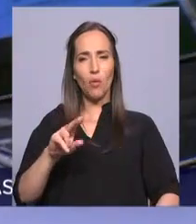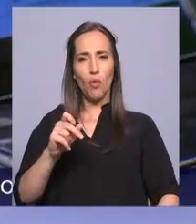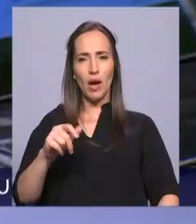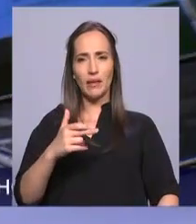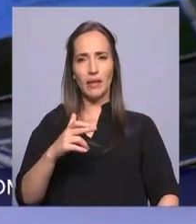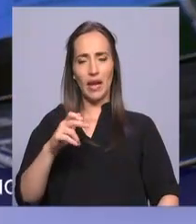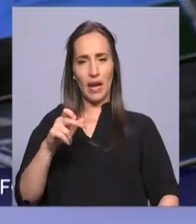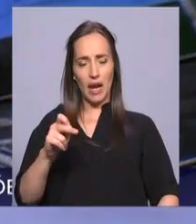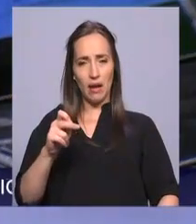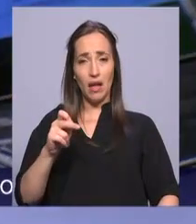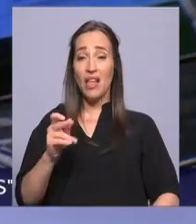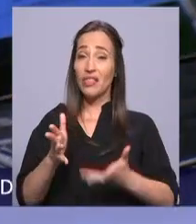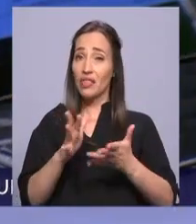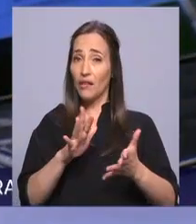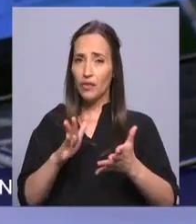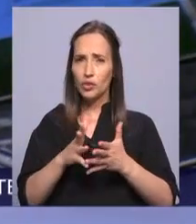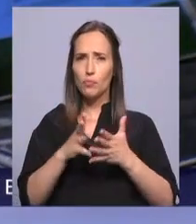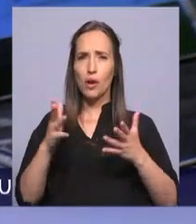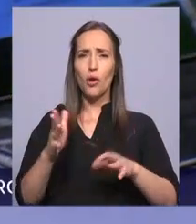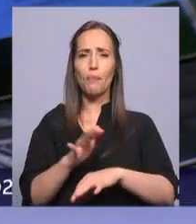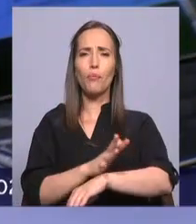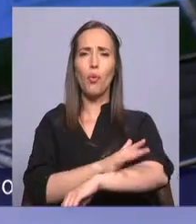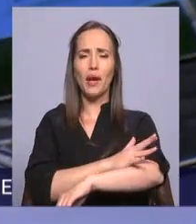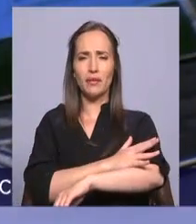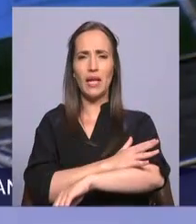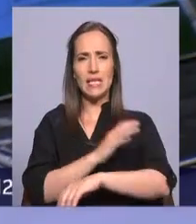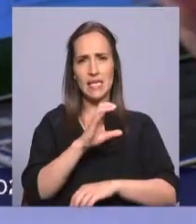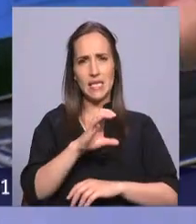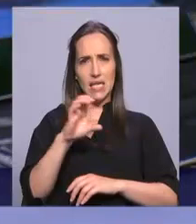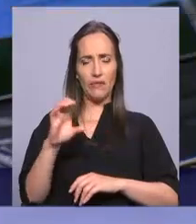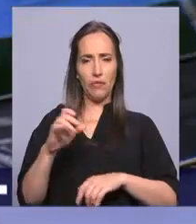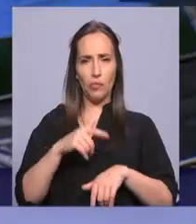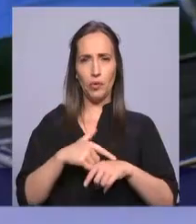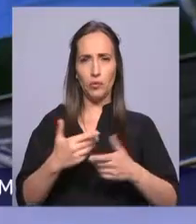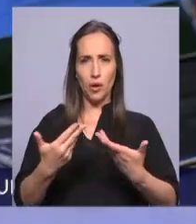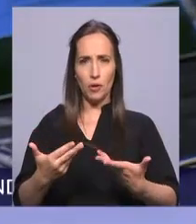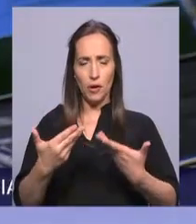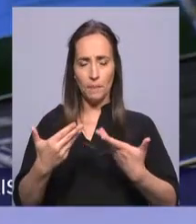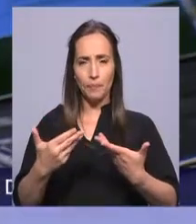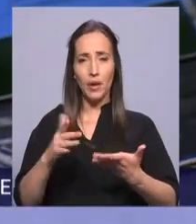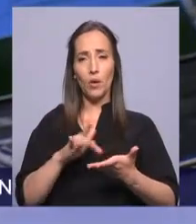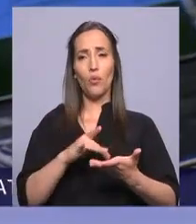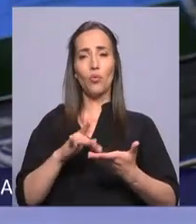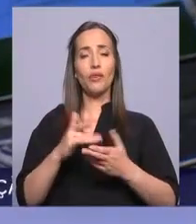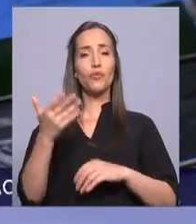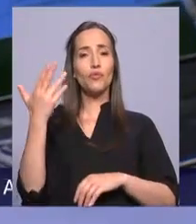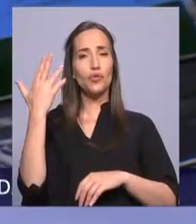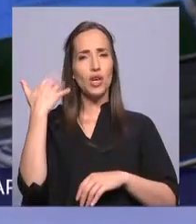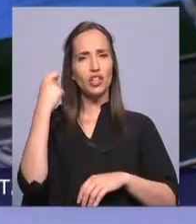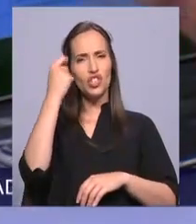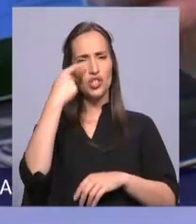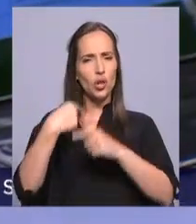Carlo Rovelli é talvez o maior poeta científico da atualidade. Nos livros anteriores levou-nos até às histórias do